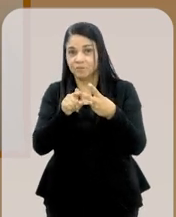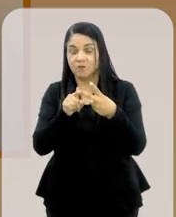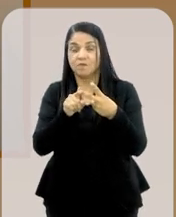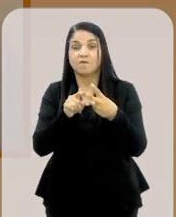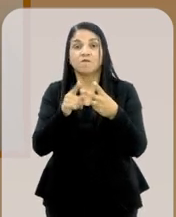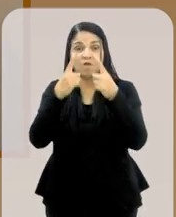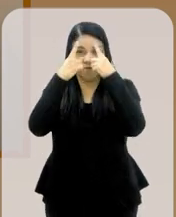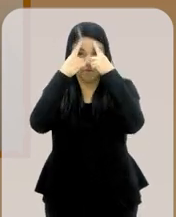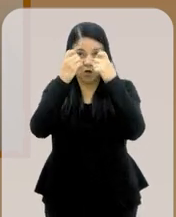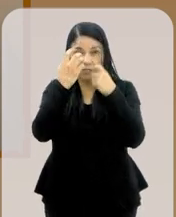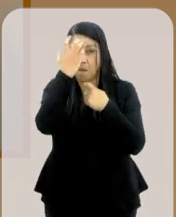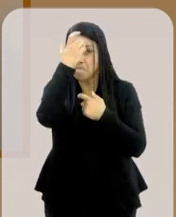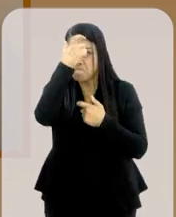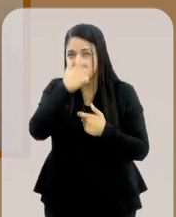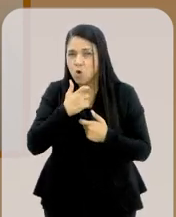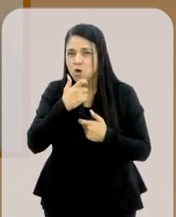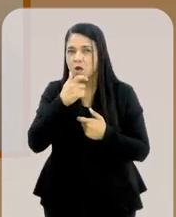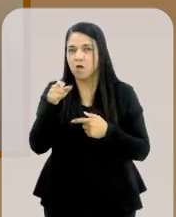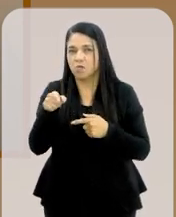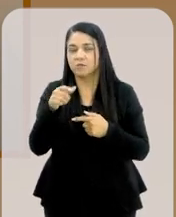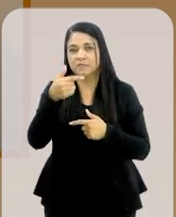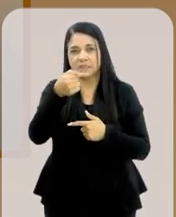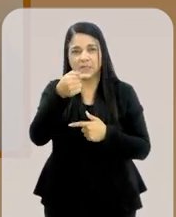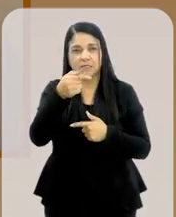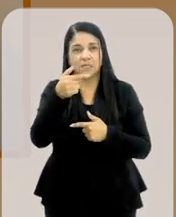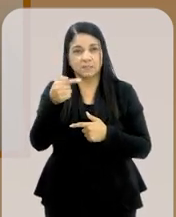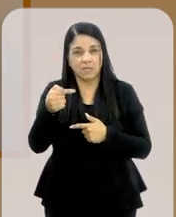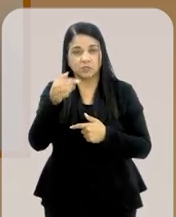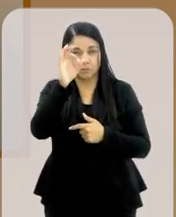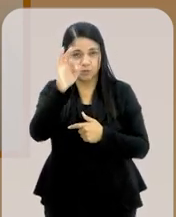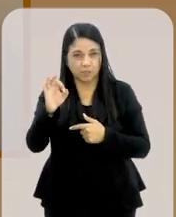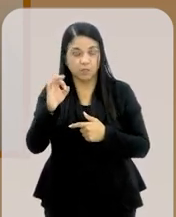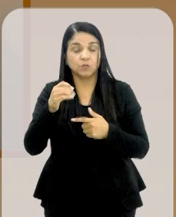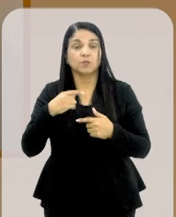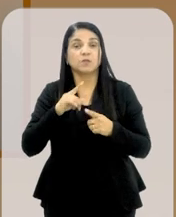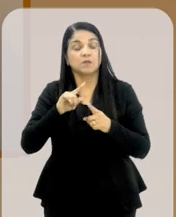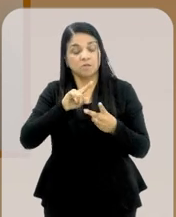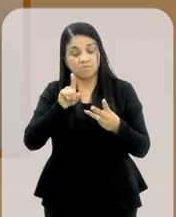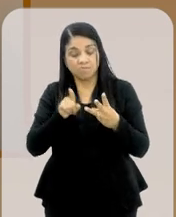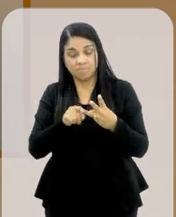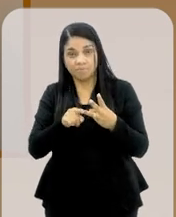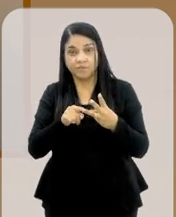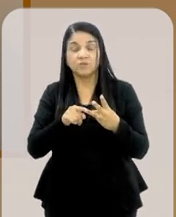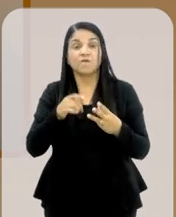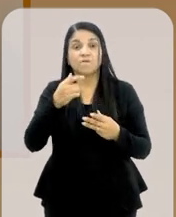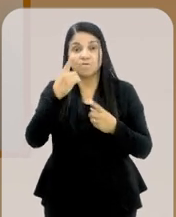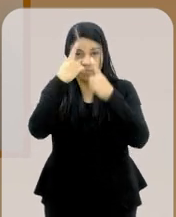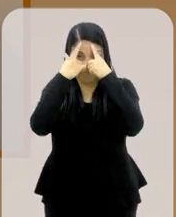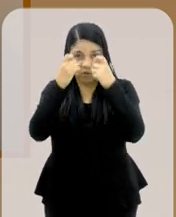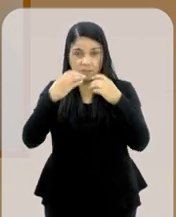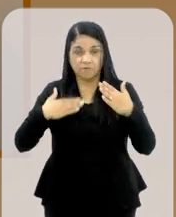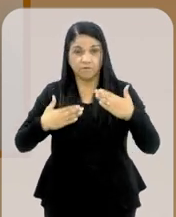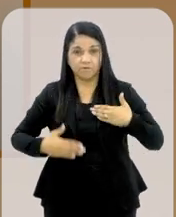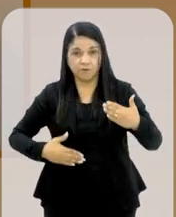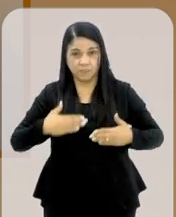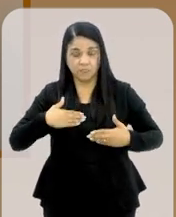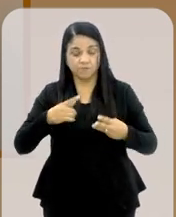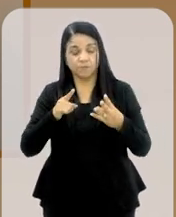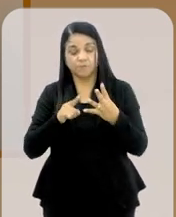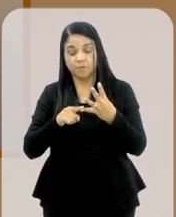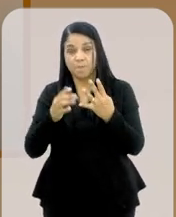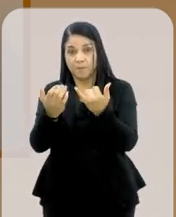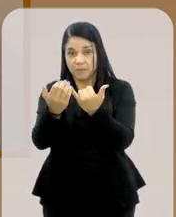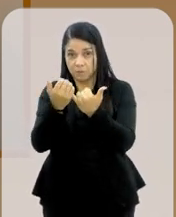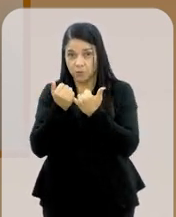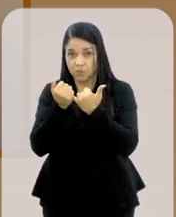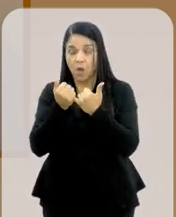a violência moral com 77%, depois a violência física 76%, patrimonial